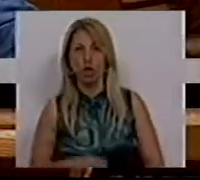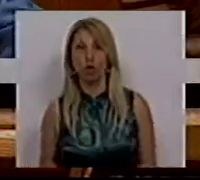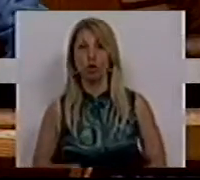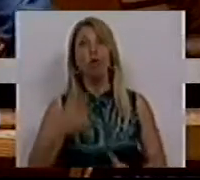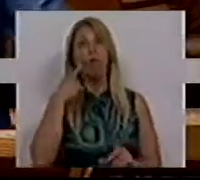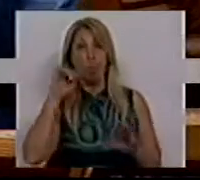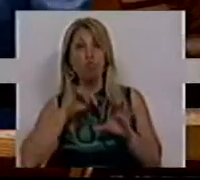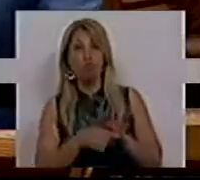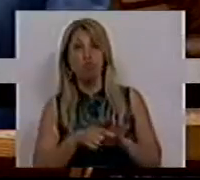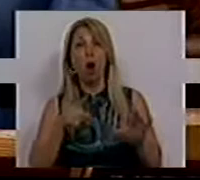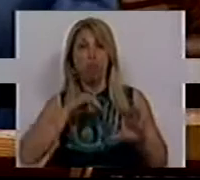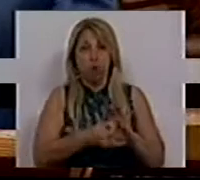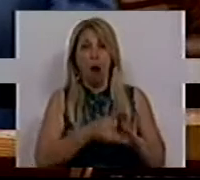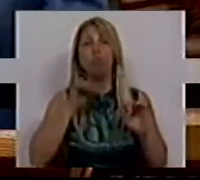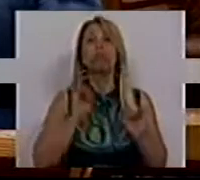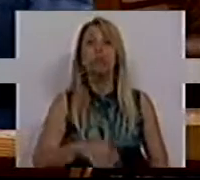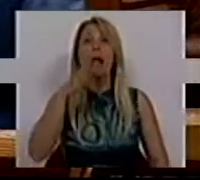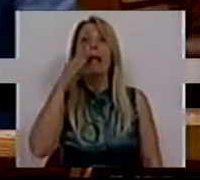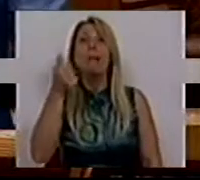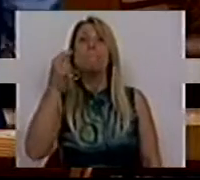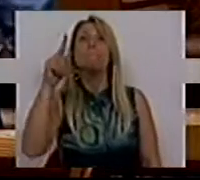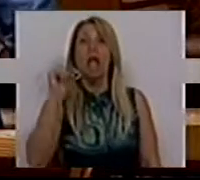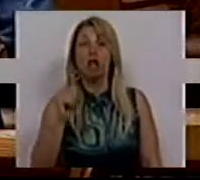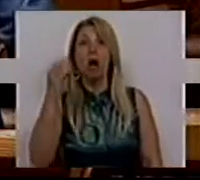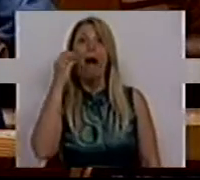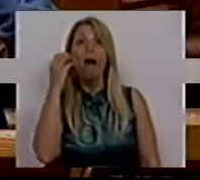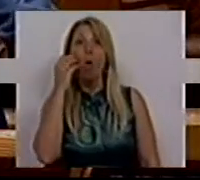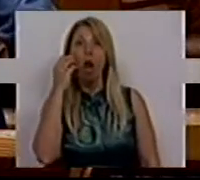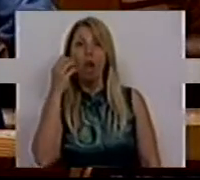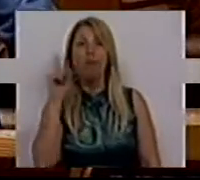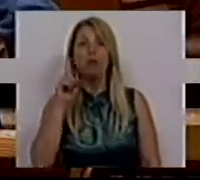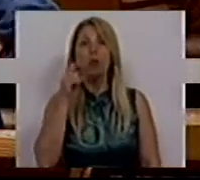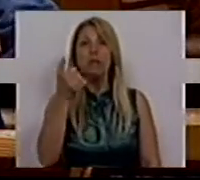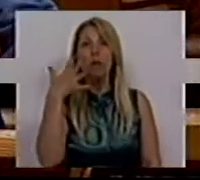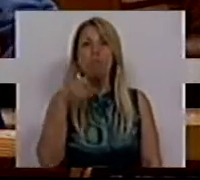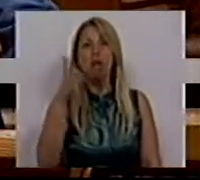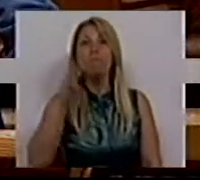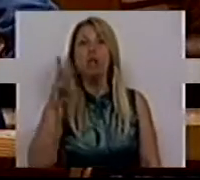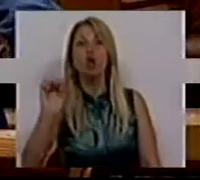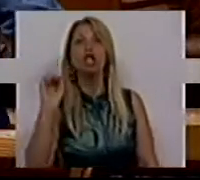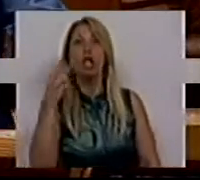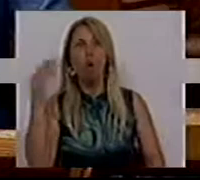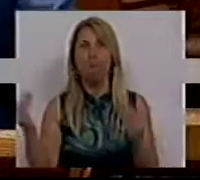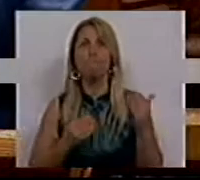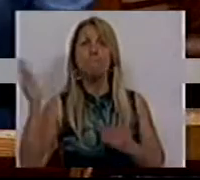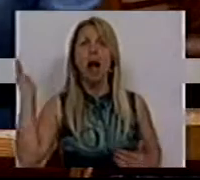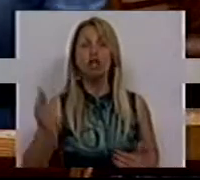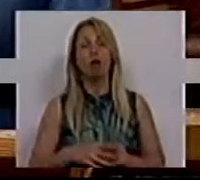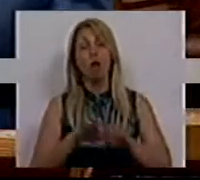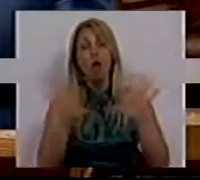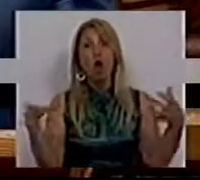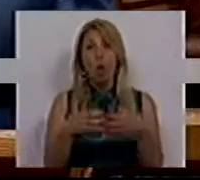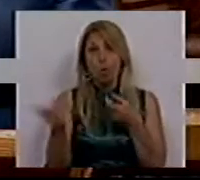BES Angola, no valor superior a 5 mil milhões de euros. Uma das holdings do grupo, a Rio